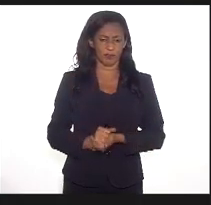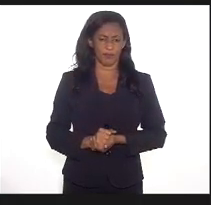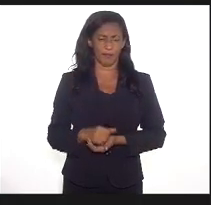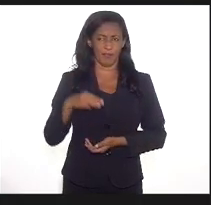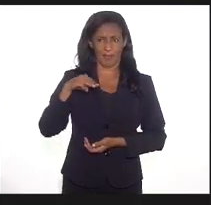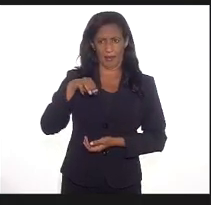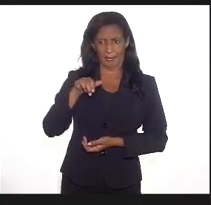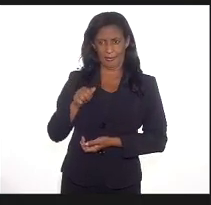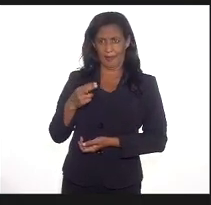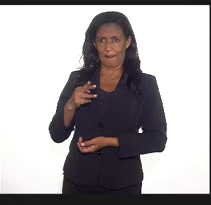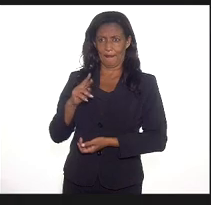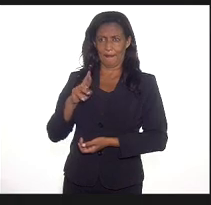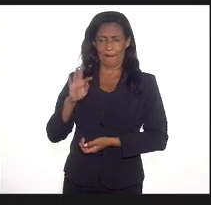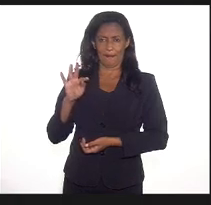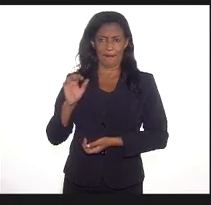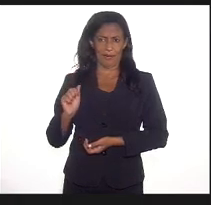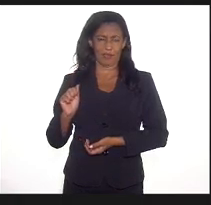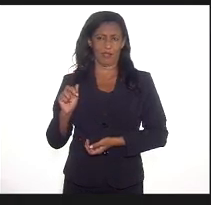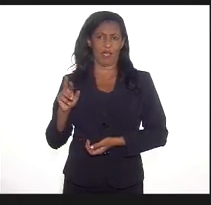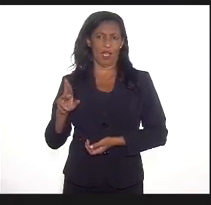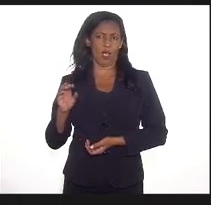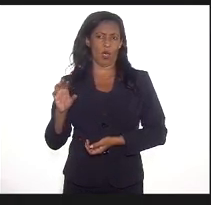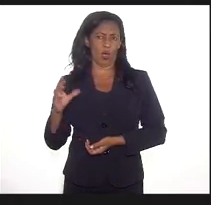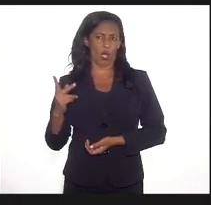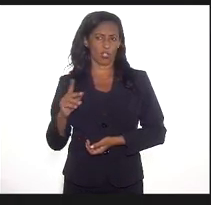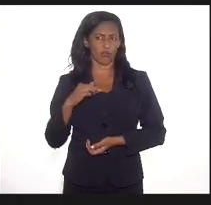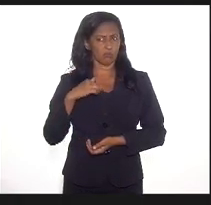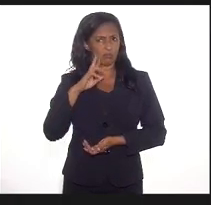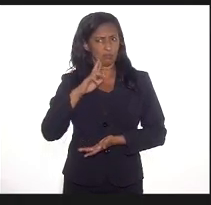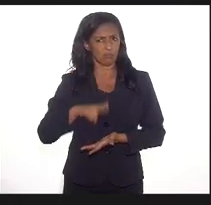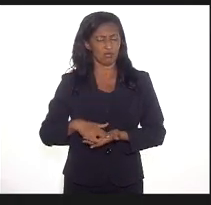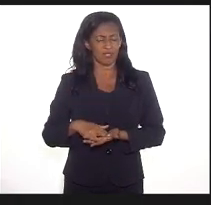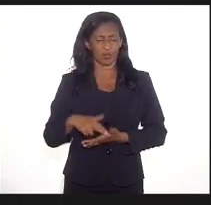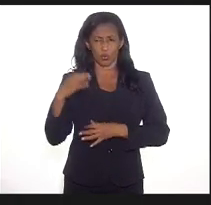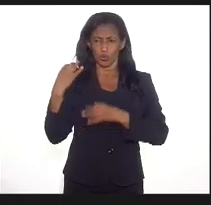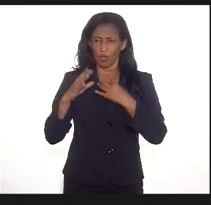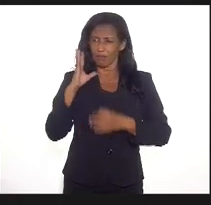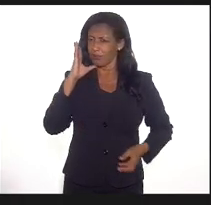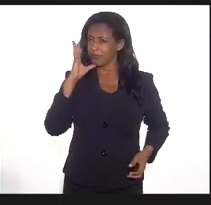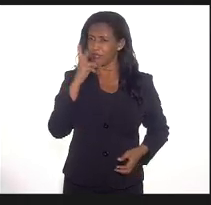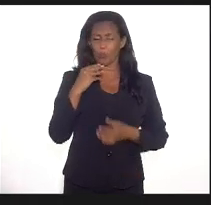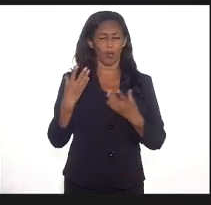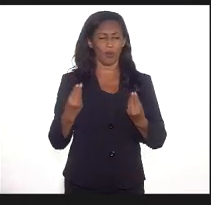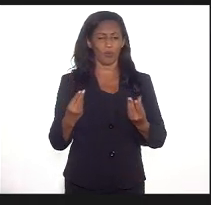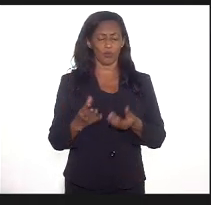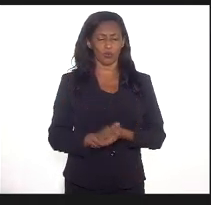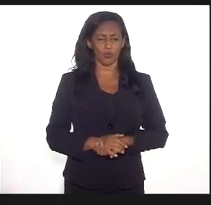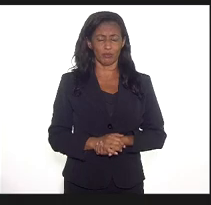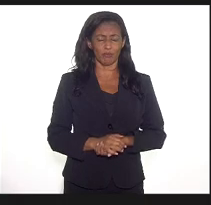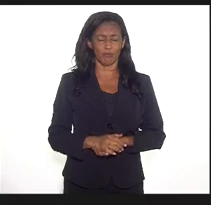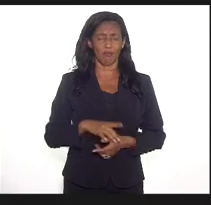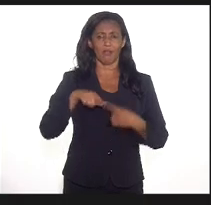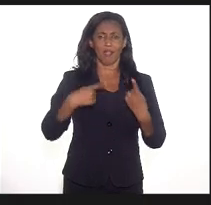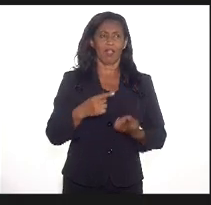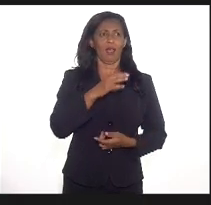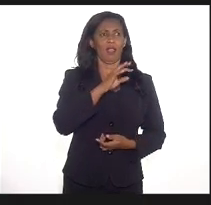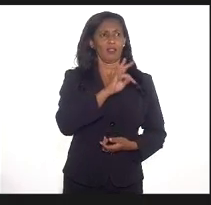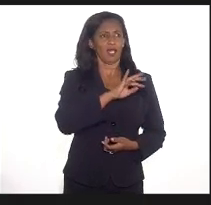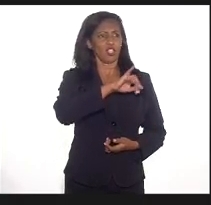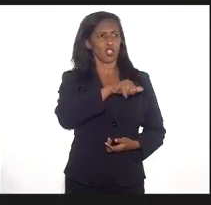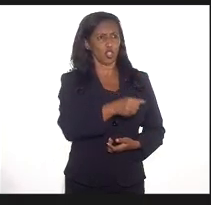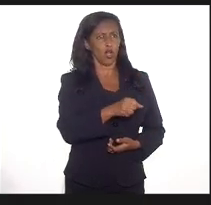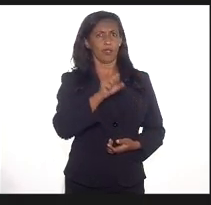Marta Rocha, tem razão. O trânsito julgado pode demorar muito. Né? E vai passar no TJ, no STJ,